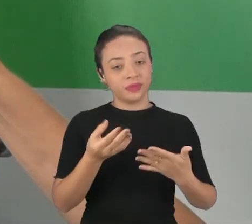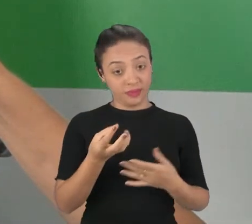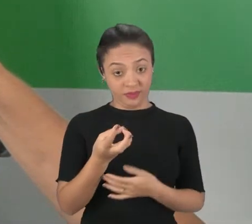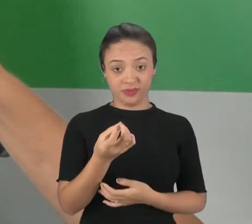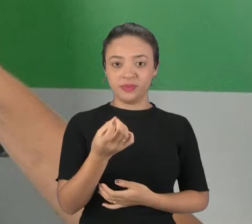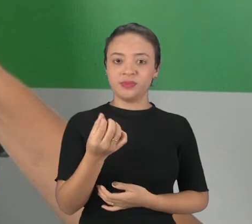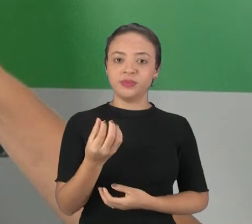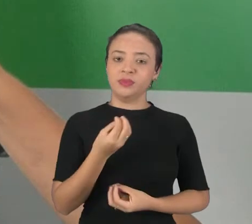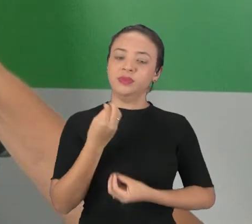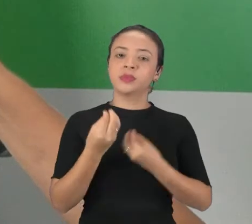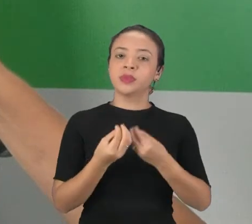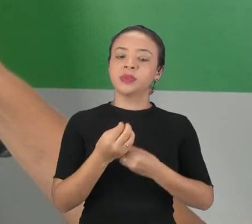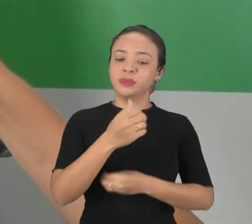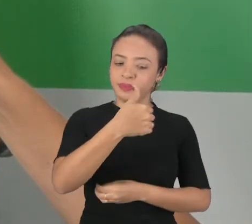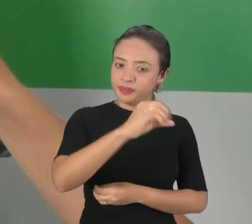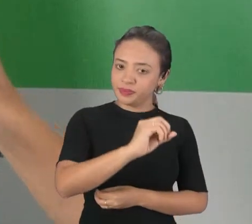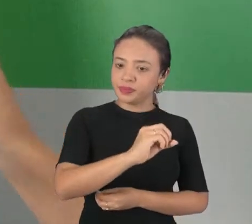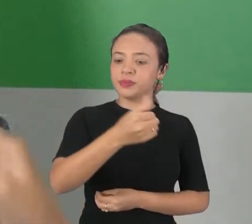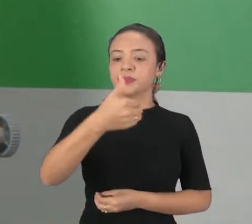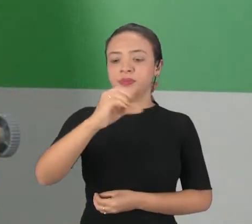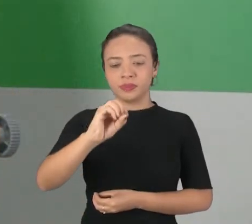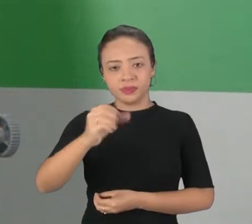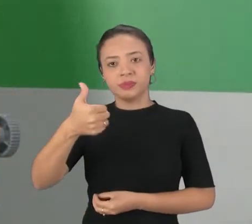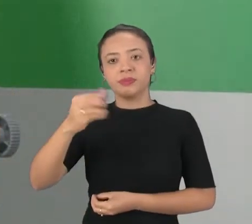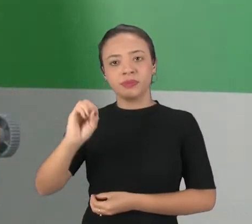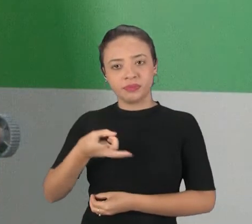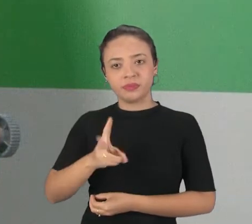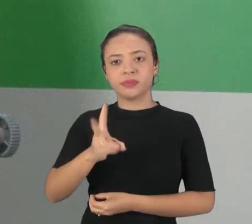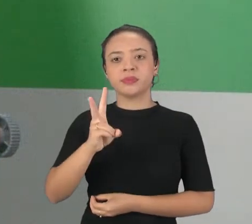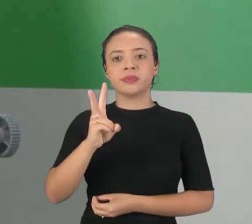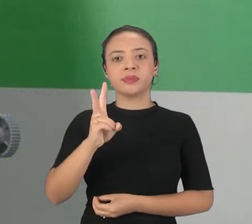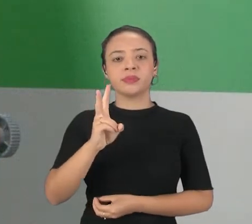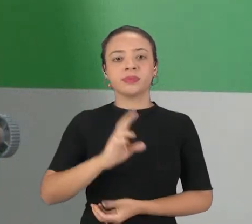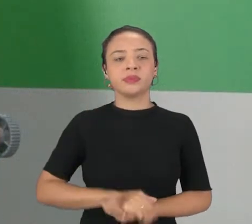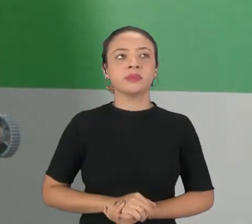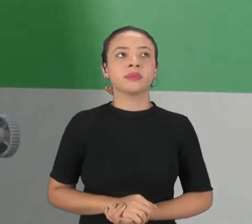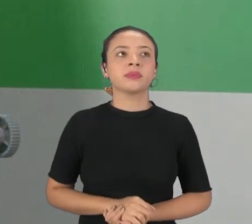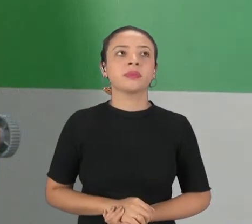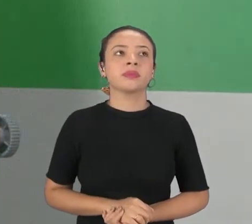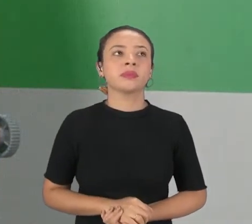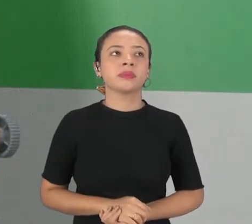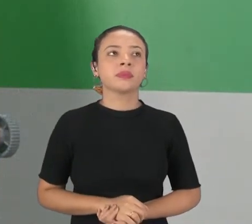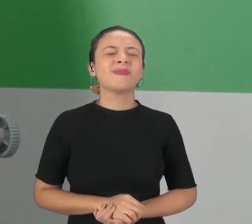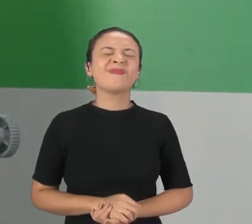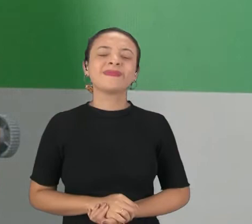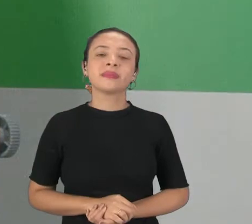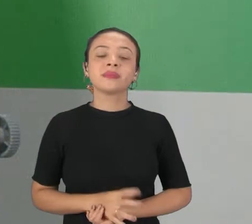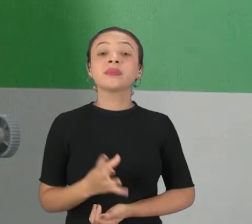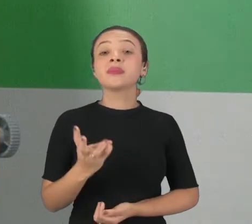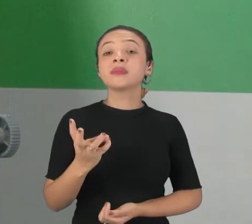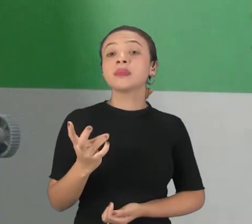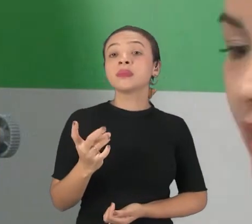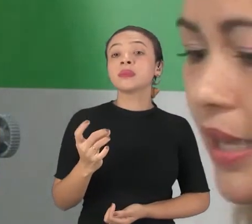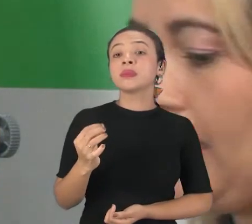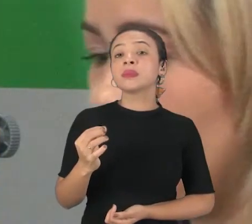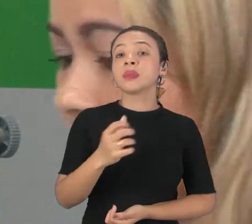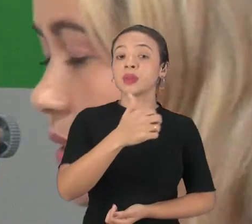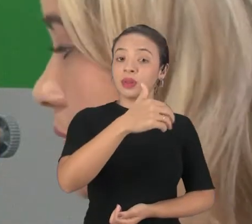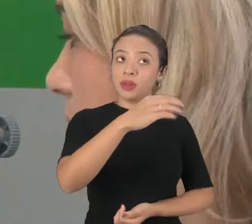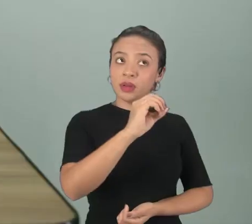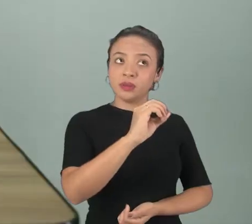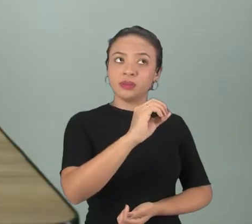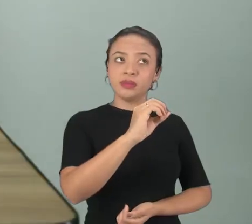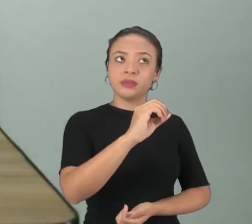realizando aqui uma contagem de 10 em 10 muito bem então vamos completar contando de